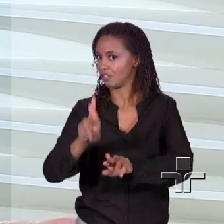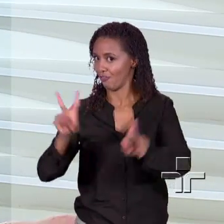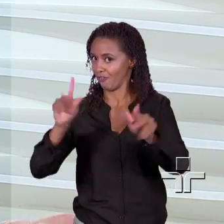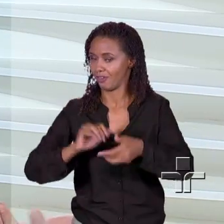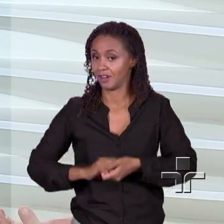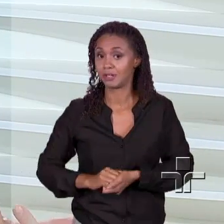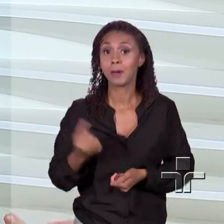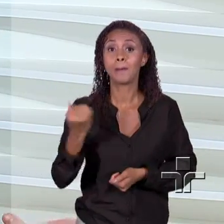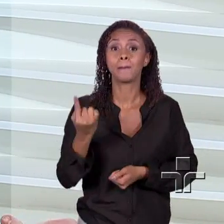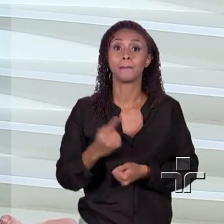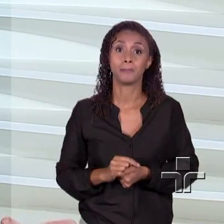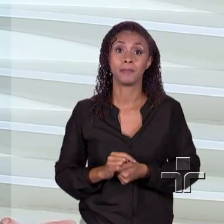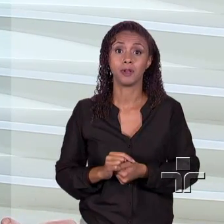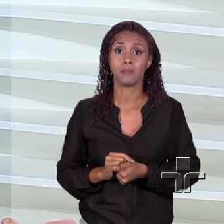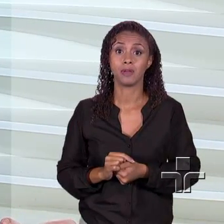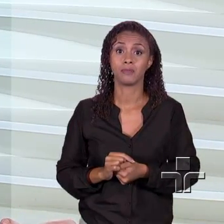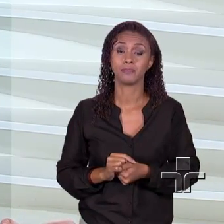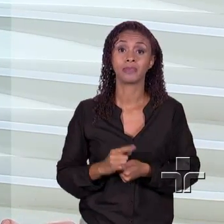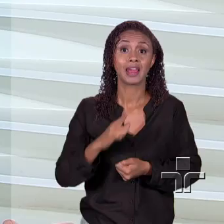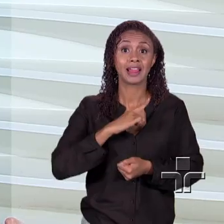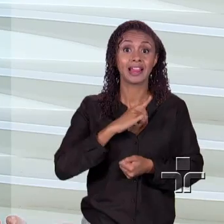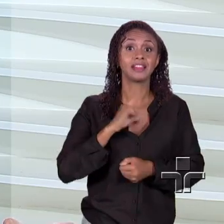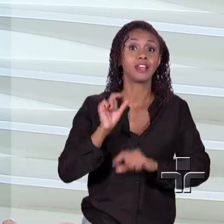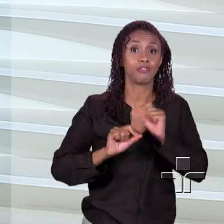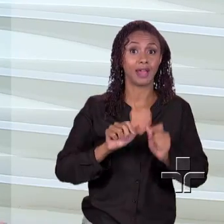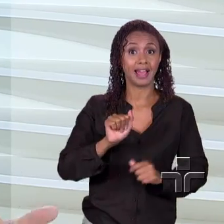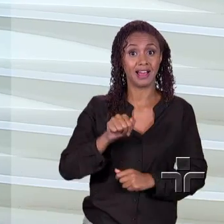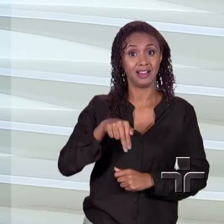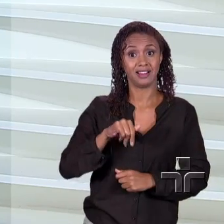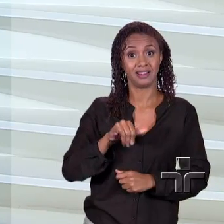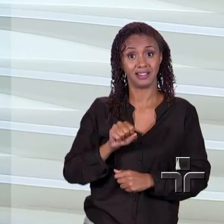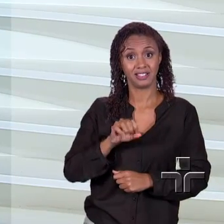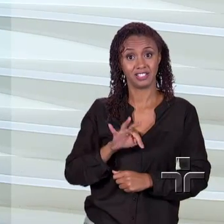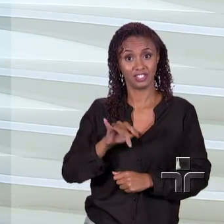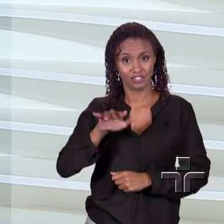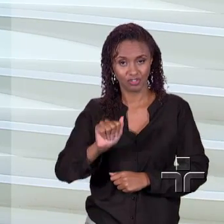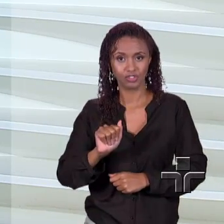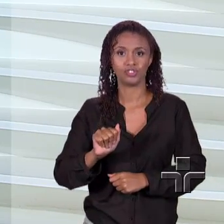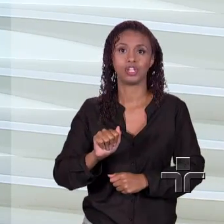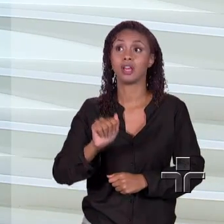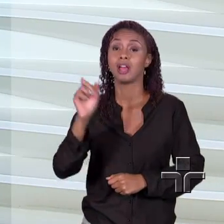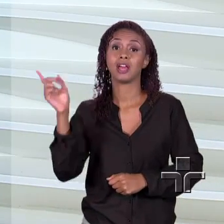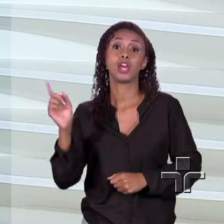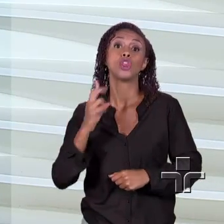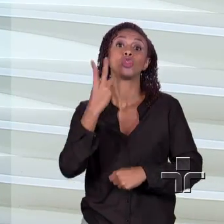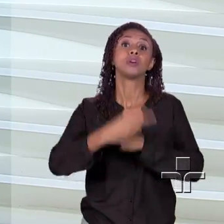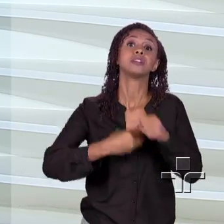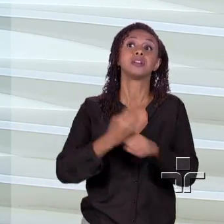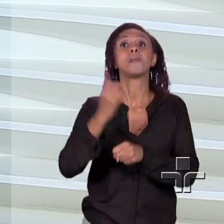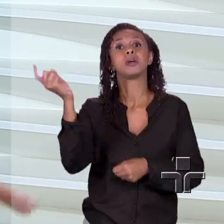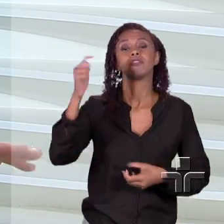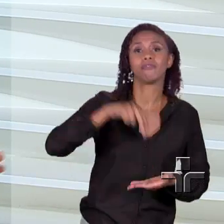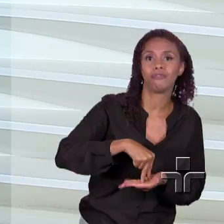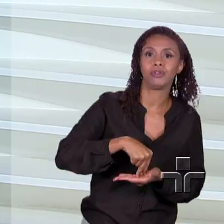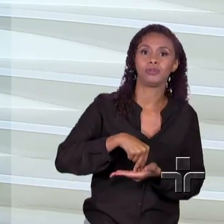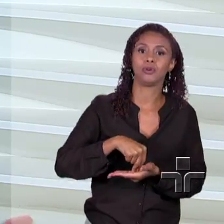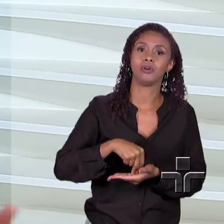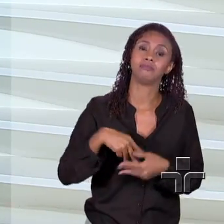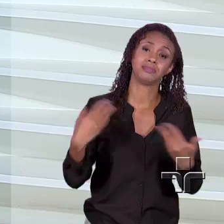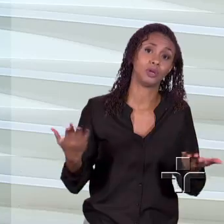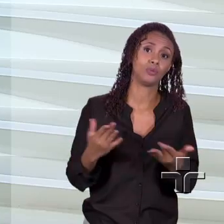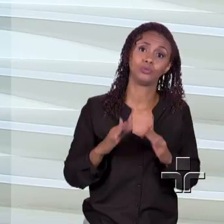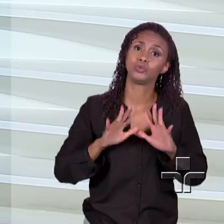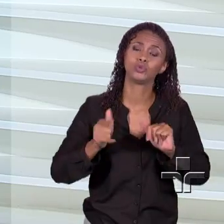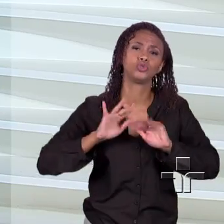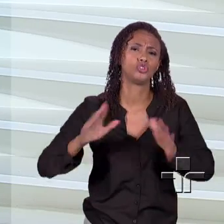ele chega 2 anos depois da anistia, então já a onda das memórias de Gabeira, de Sique, já passou,